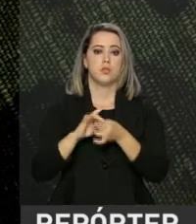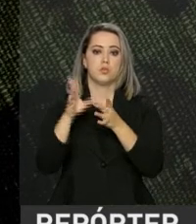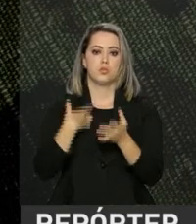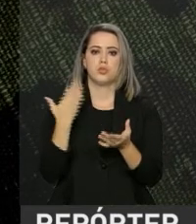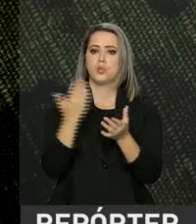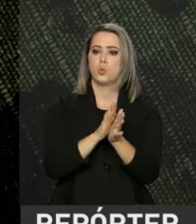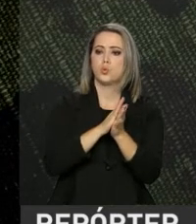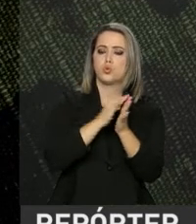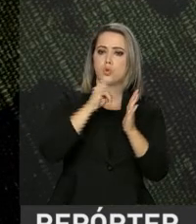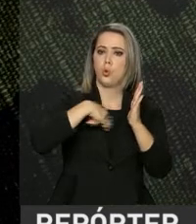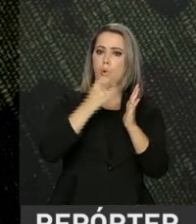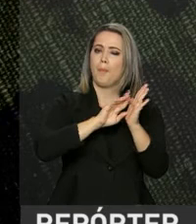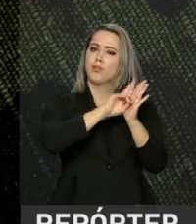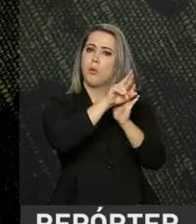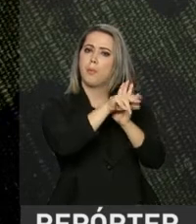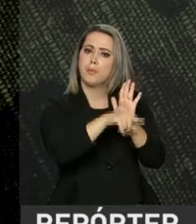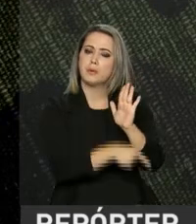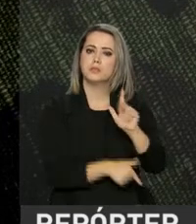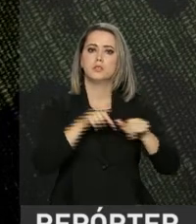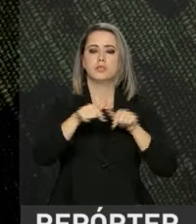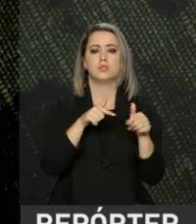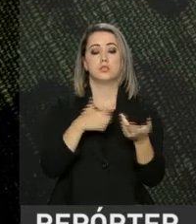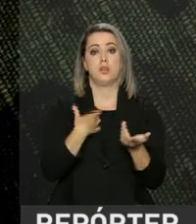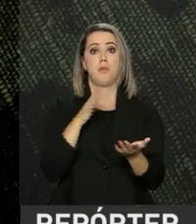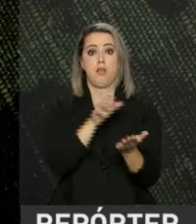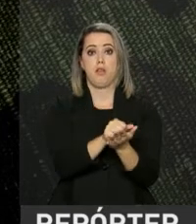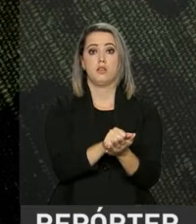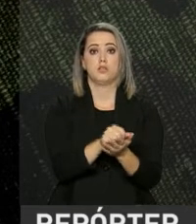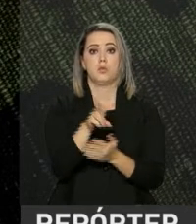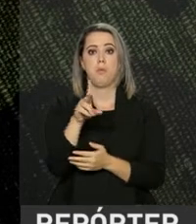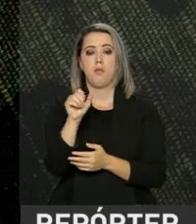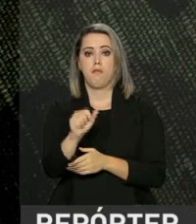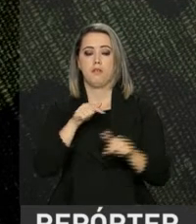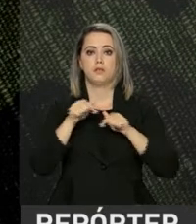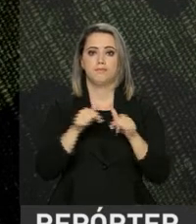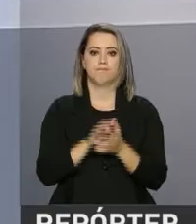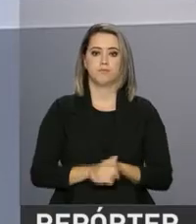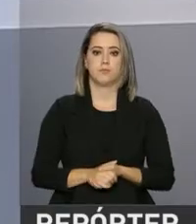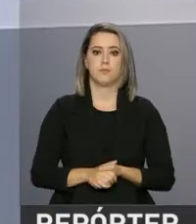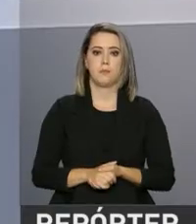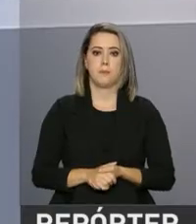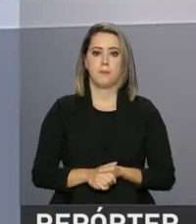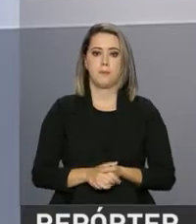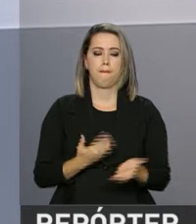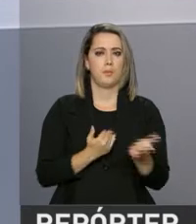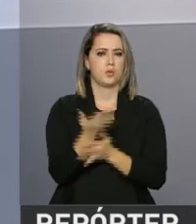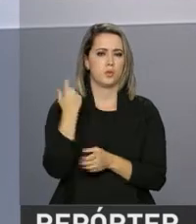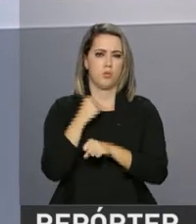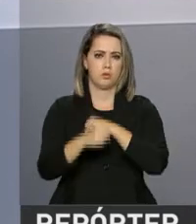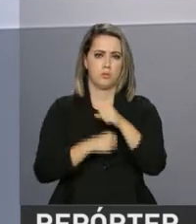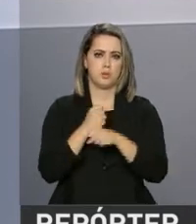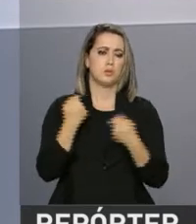tirar passaporte carteira de trabalho e assumir vaga em concurso público por exemplo desde o ano passado